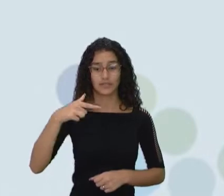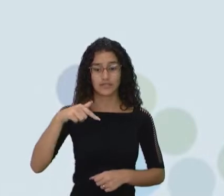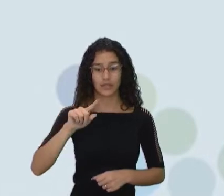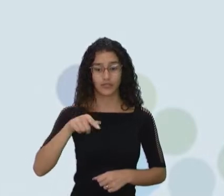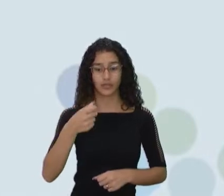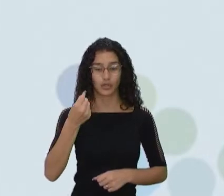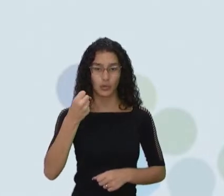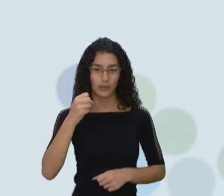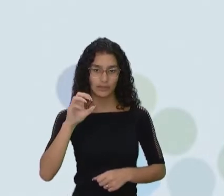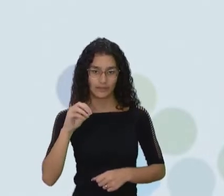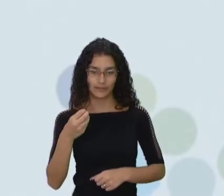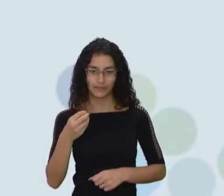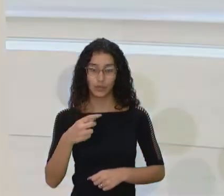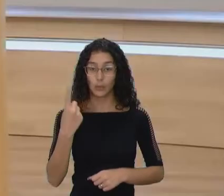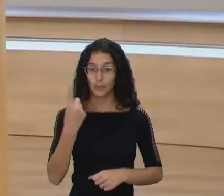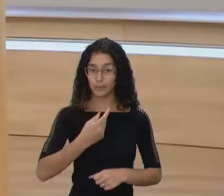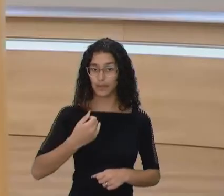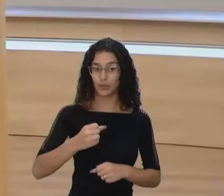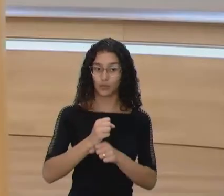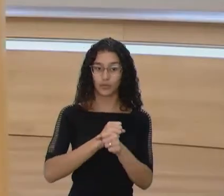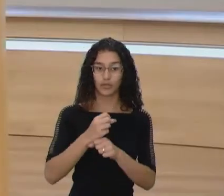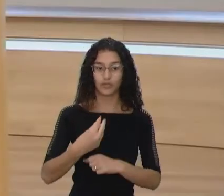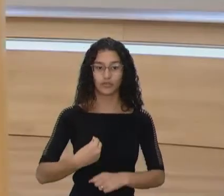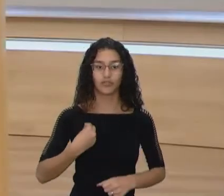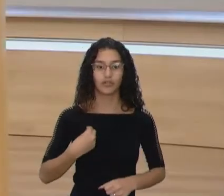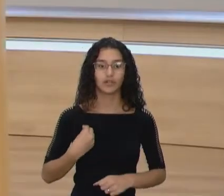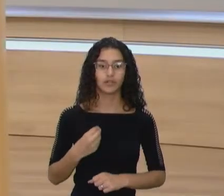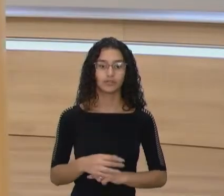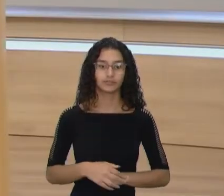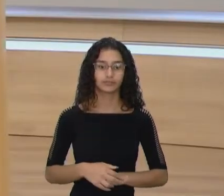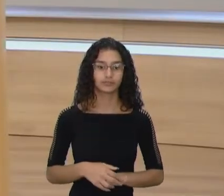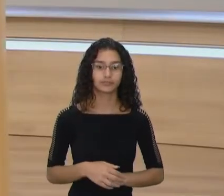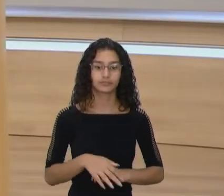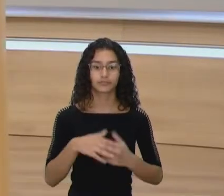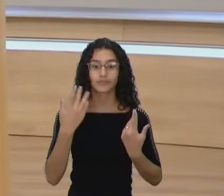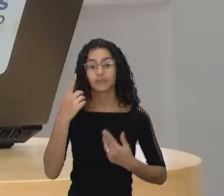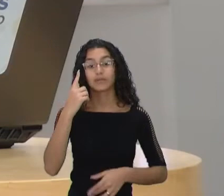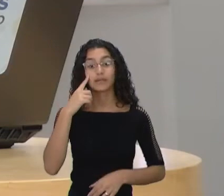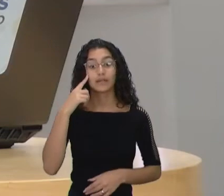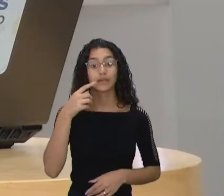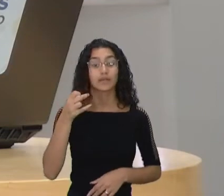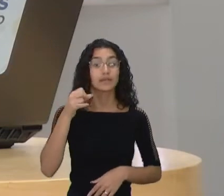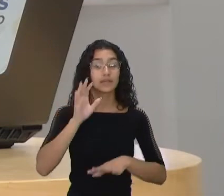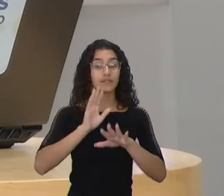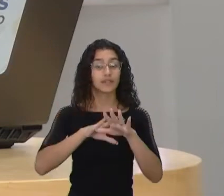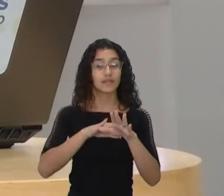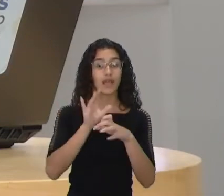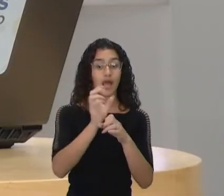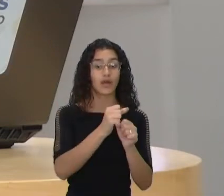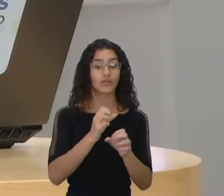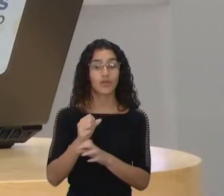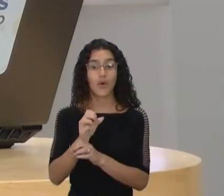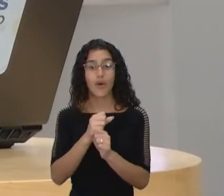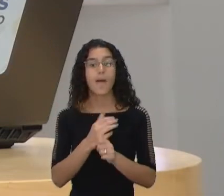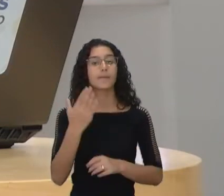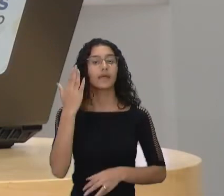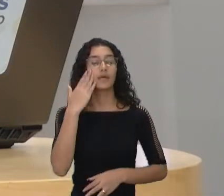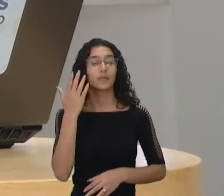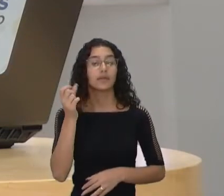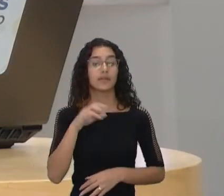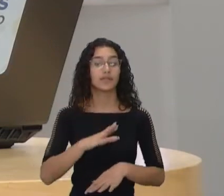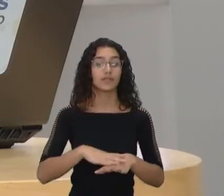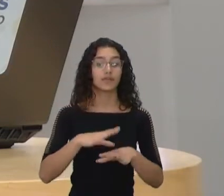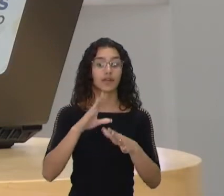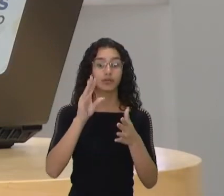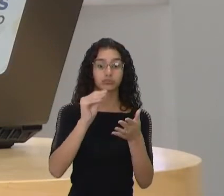R$ 7.000 no primeiro ano. No primeiro ano. Então, pensando aí que se vocês forem fazer a soma e quiserem saber se eu fiz as